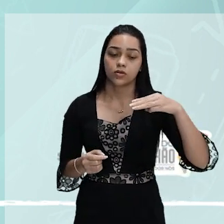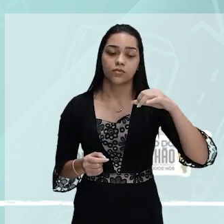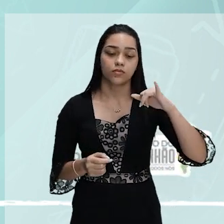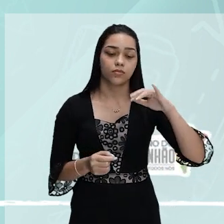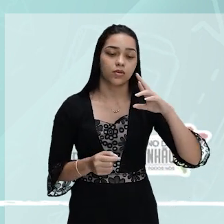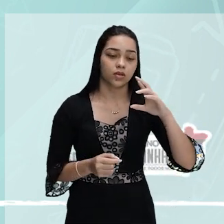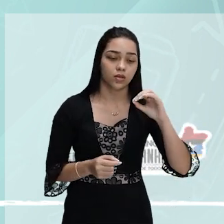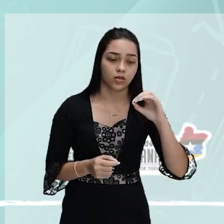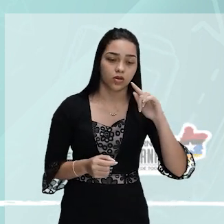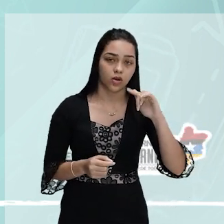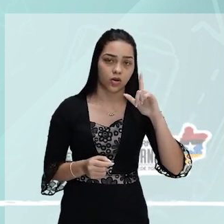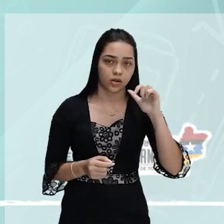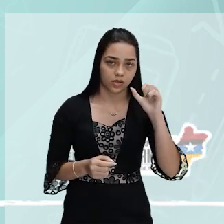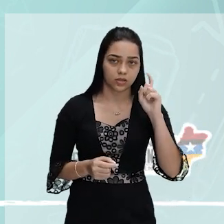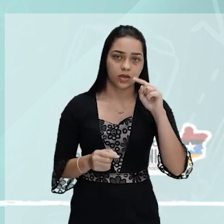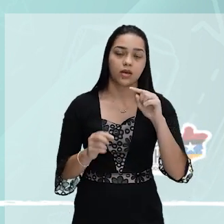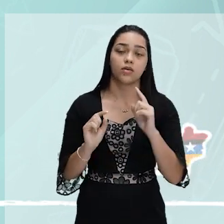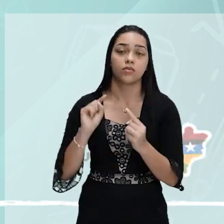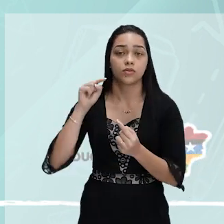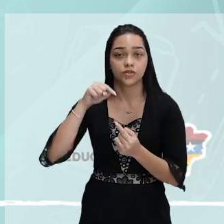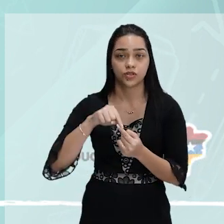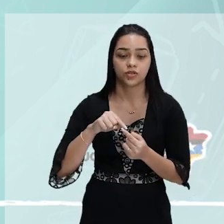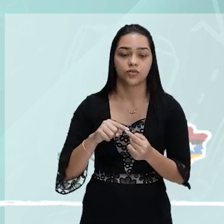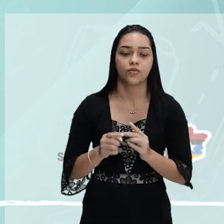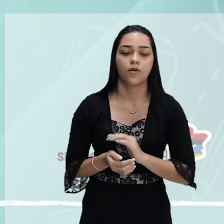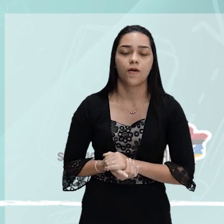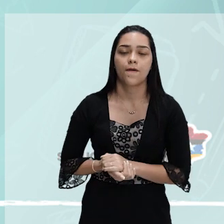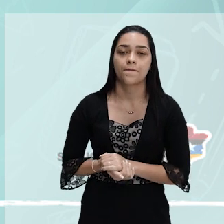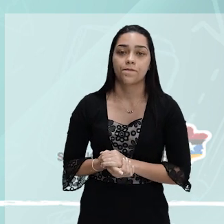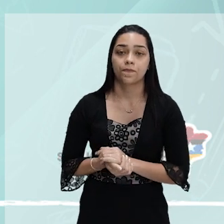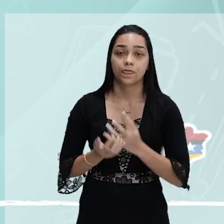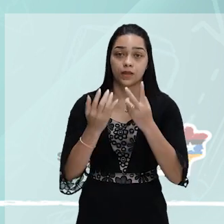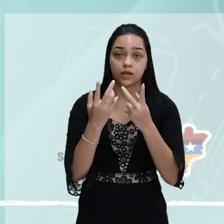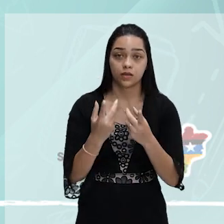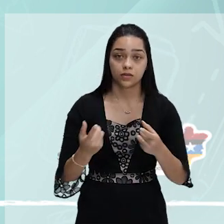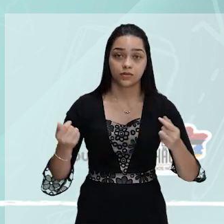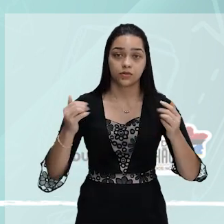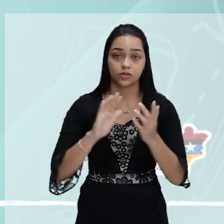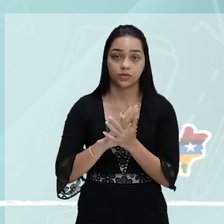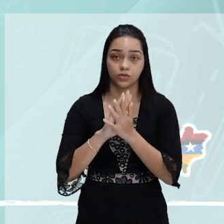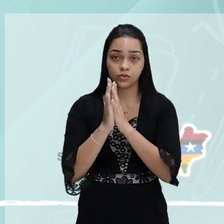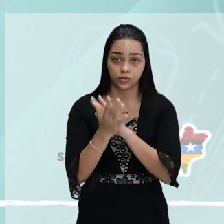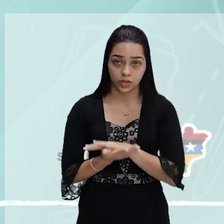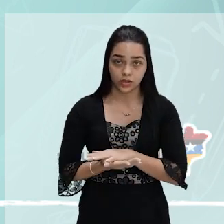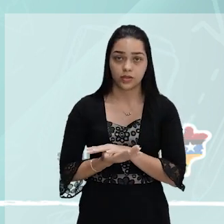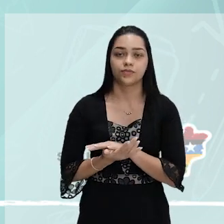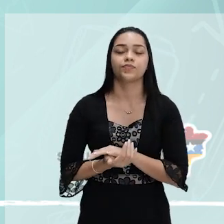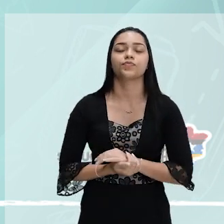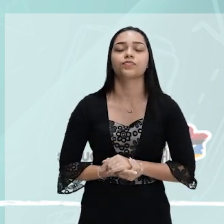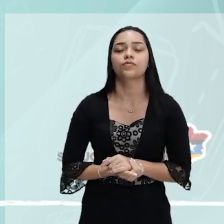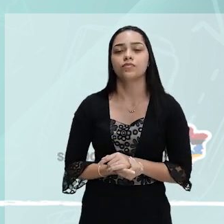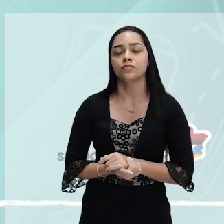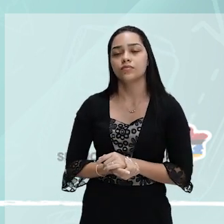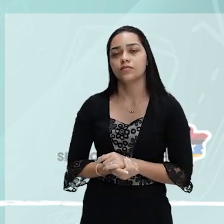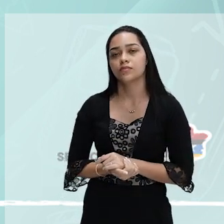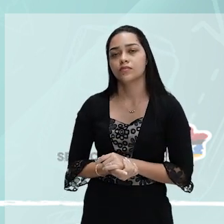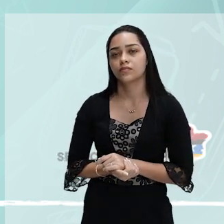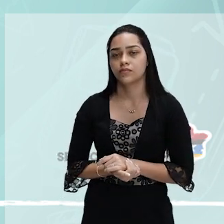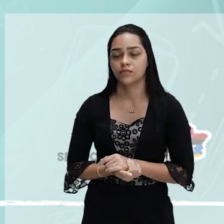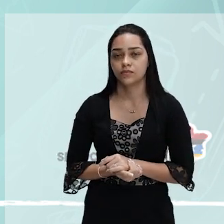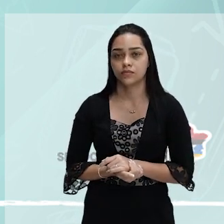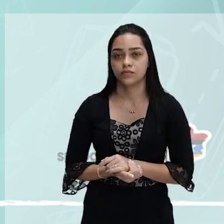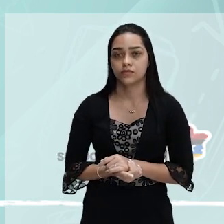micróglias. Então, essa é a função das micróglias: fagocitar detritos e restos celulares presentes